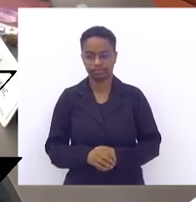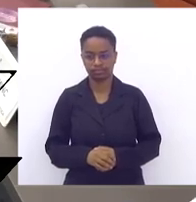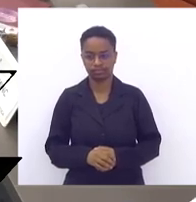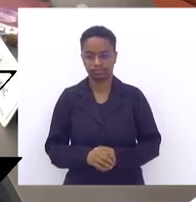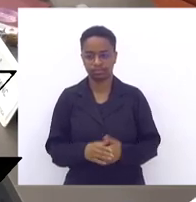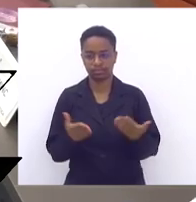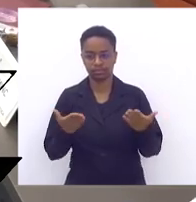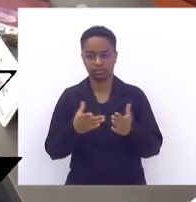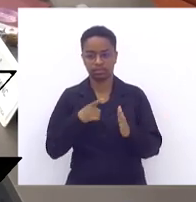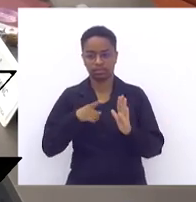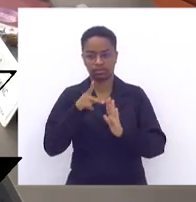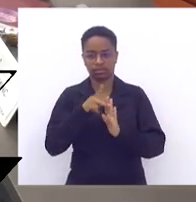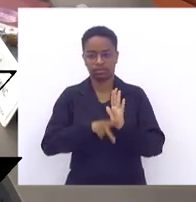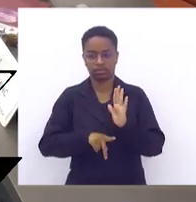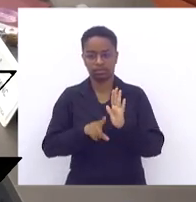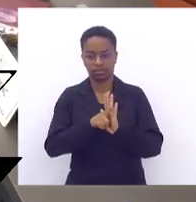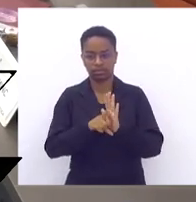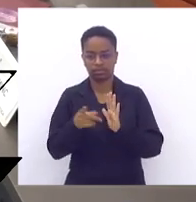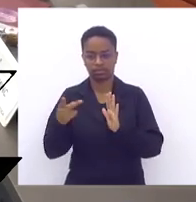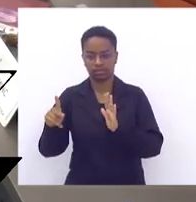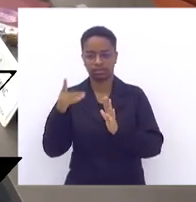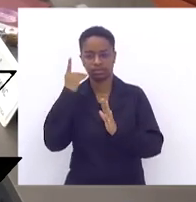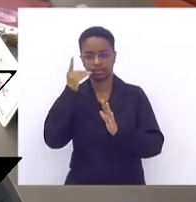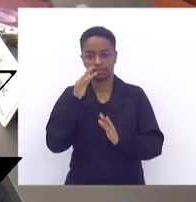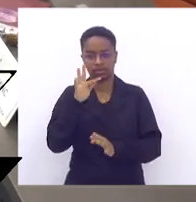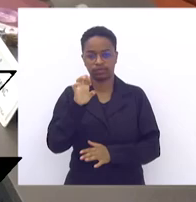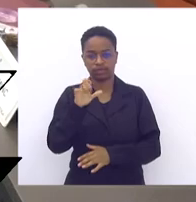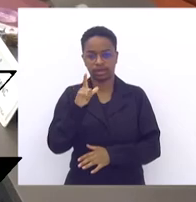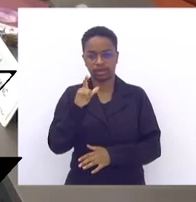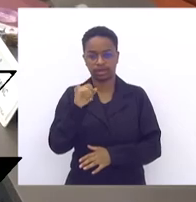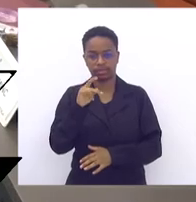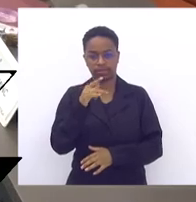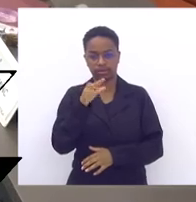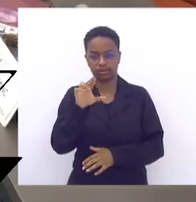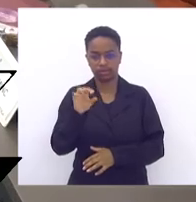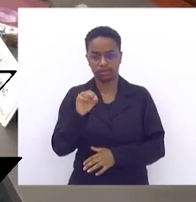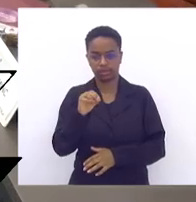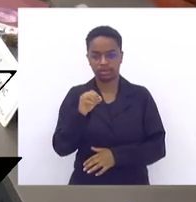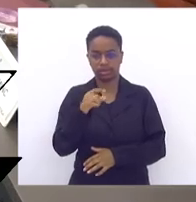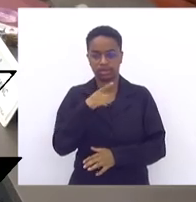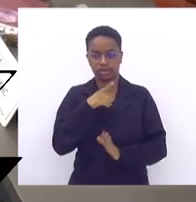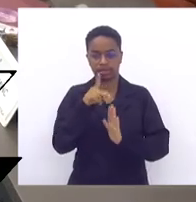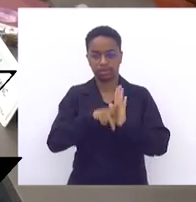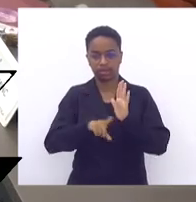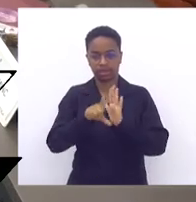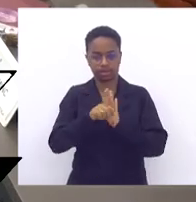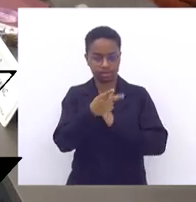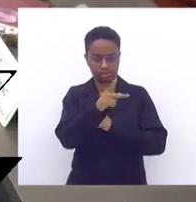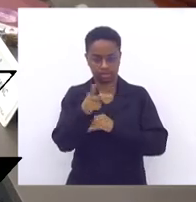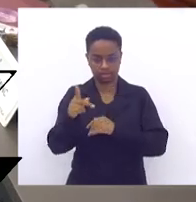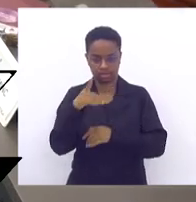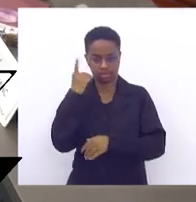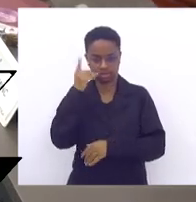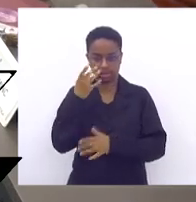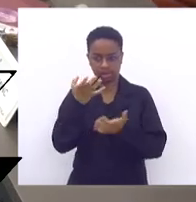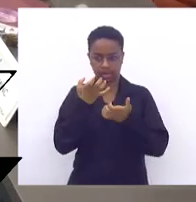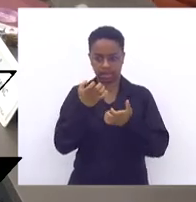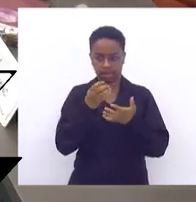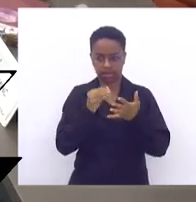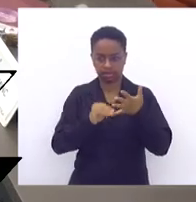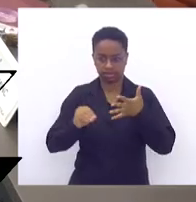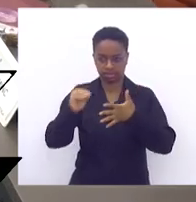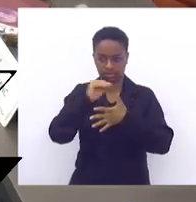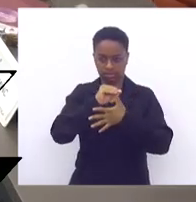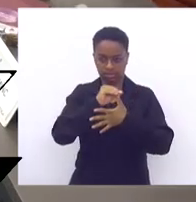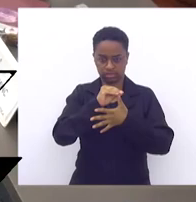entraria nos projetos do deputado Filipinho Raves. Existe algum PL de algum deputado presente que queria fazer antecipação à inversão